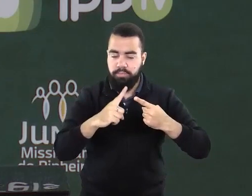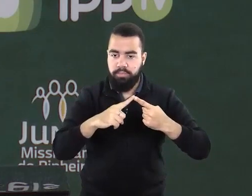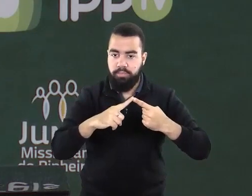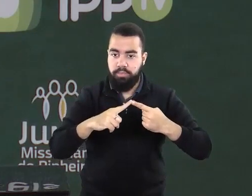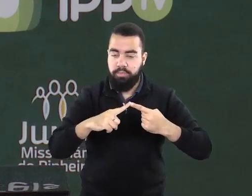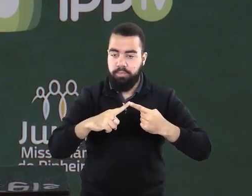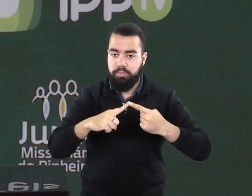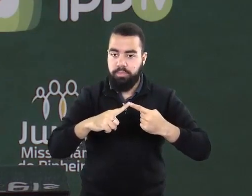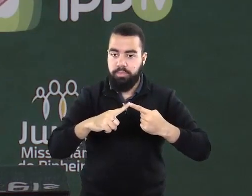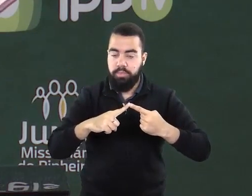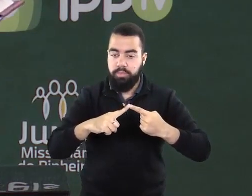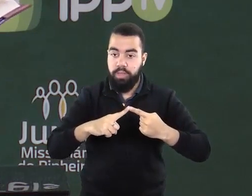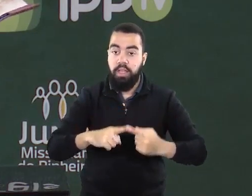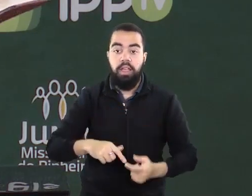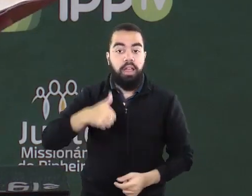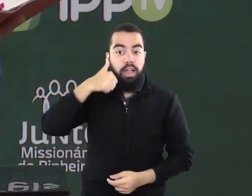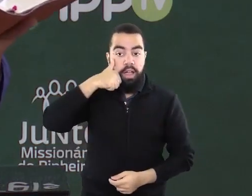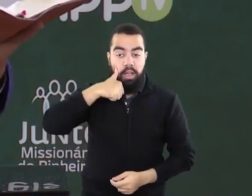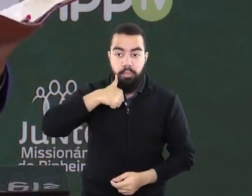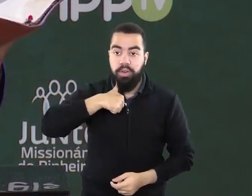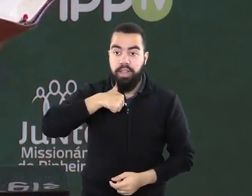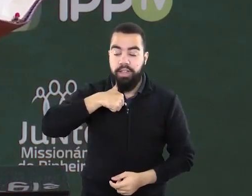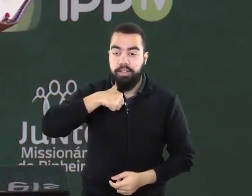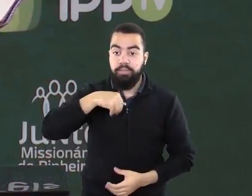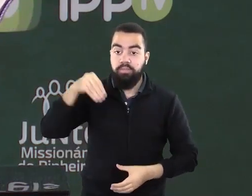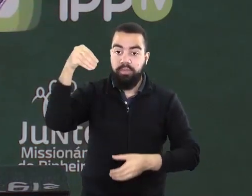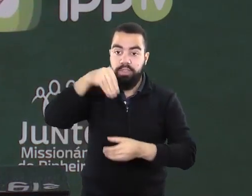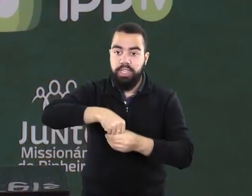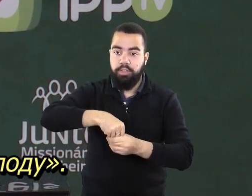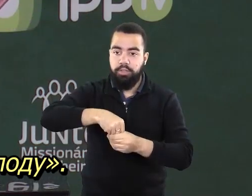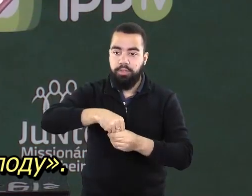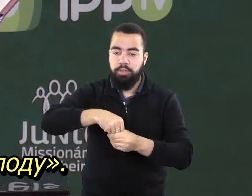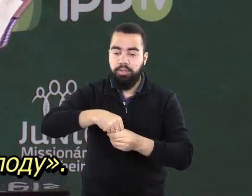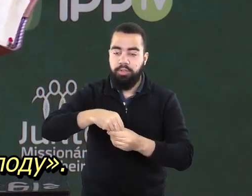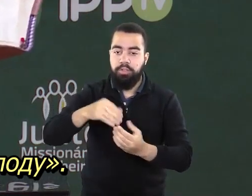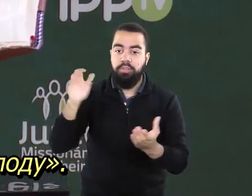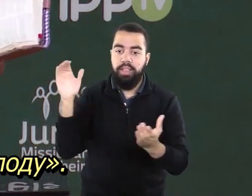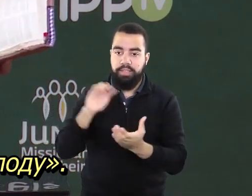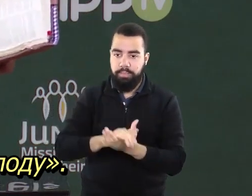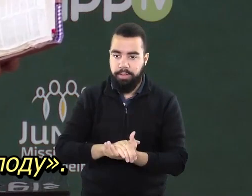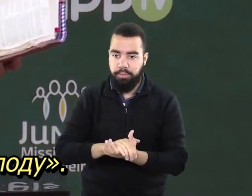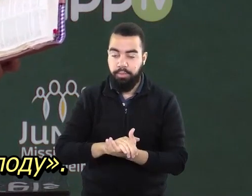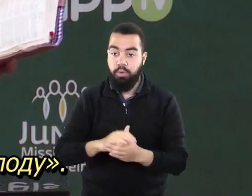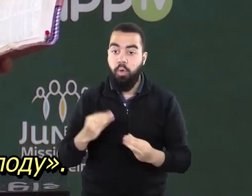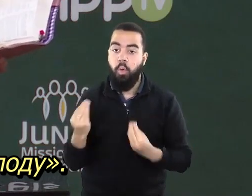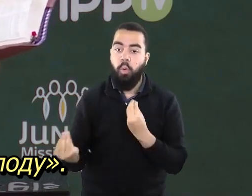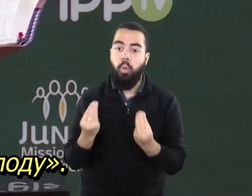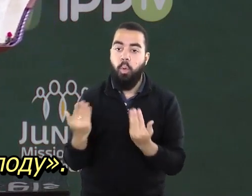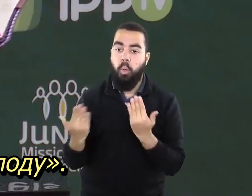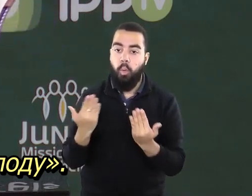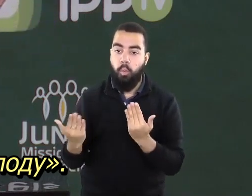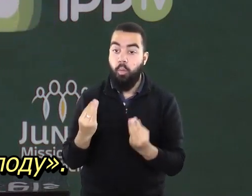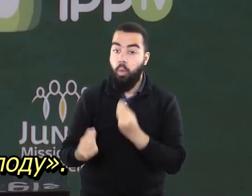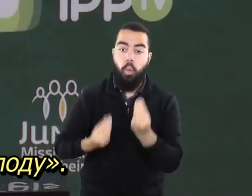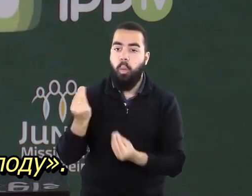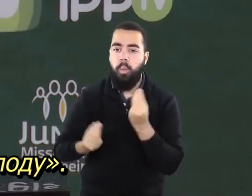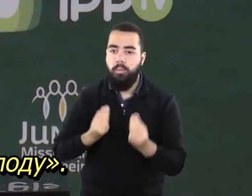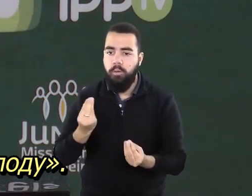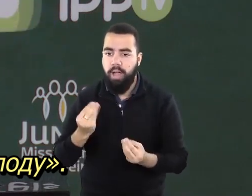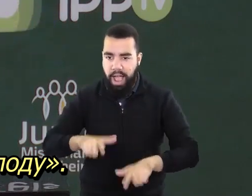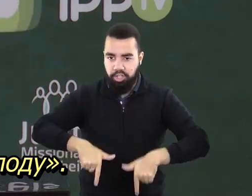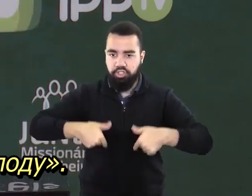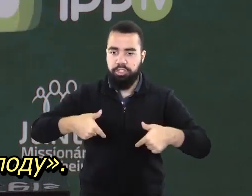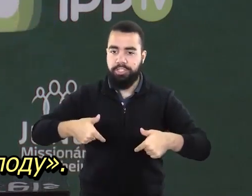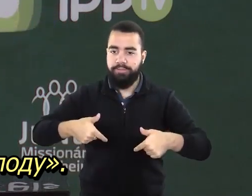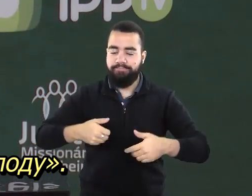no casamento. E esse texto diz, o versículo 22, assim: as mulheres sejam submissas a seu próprio